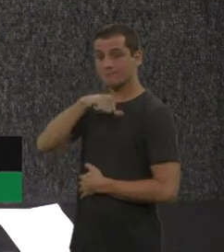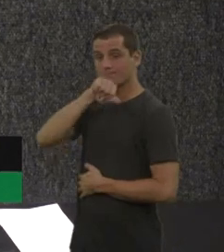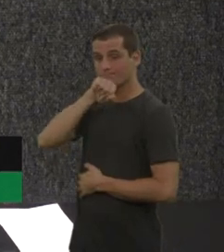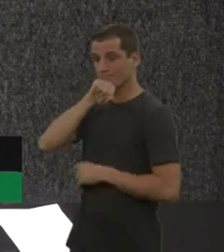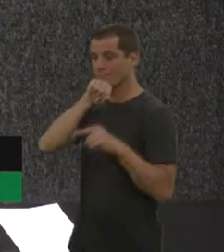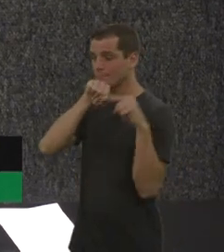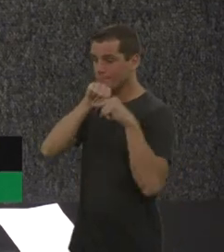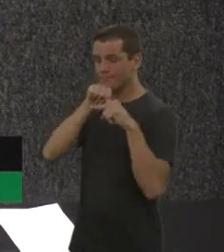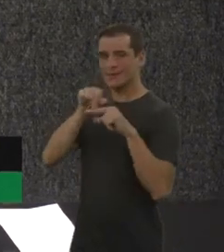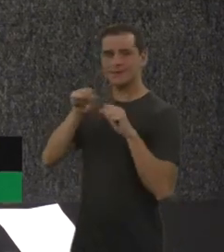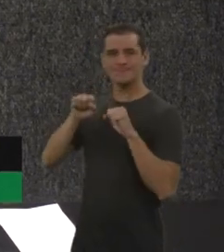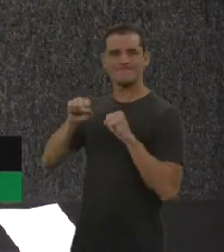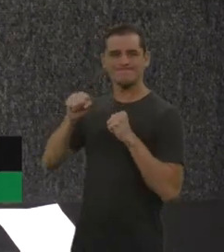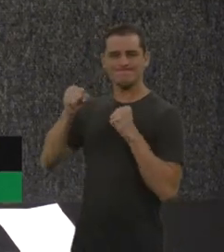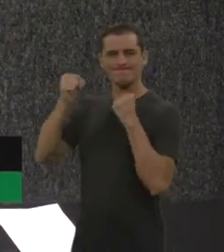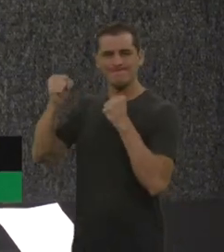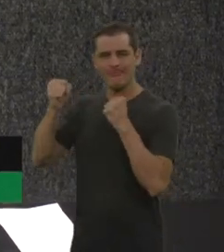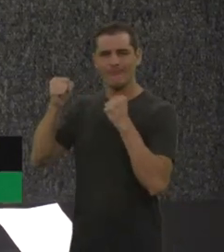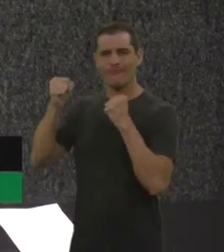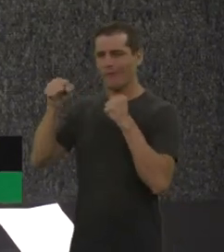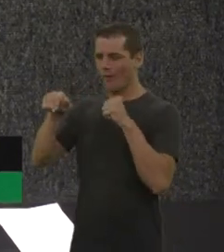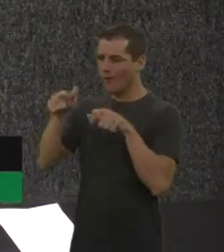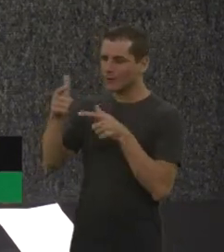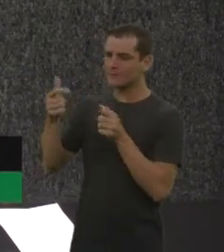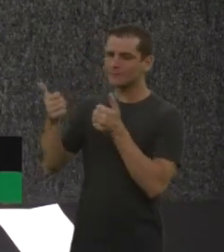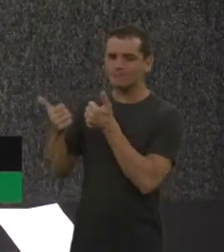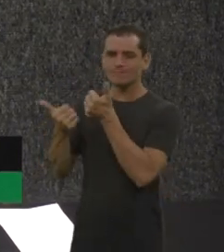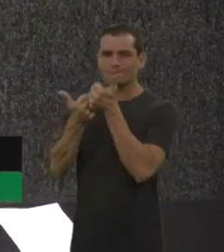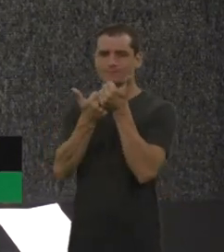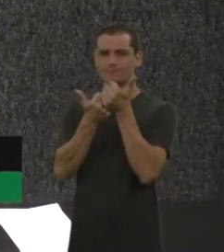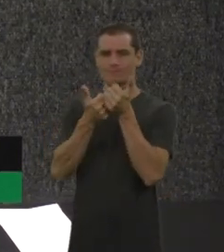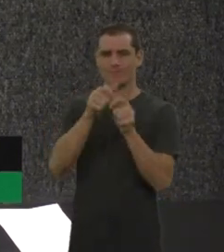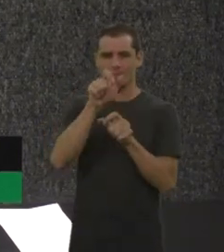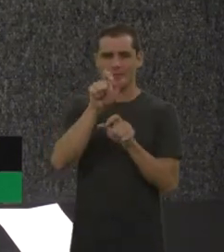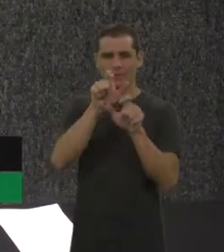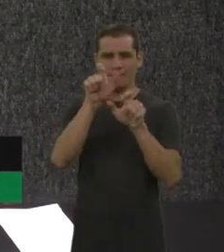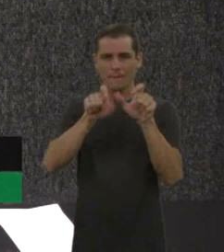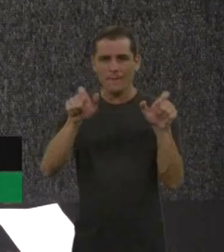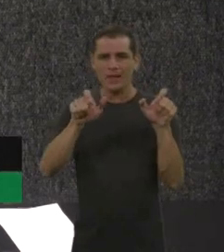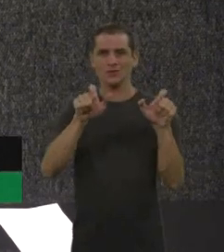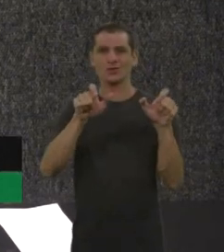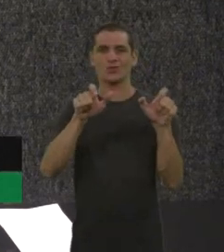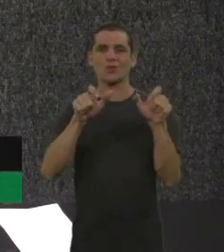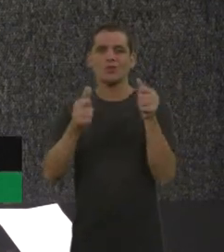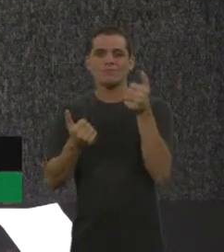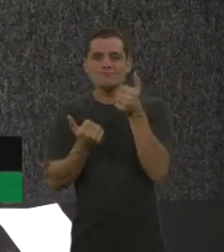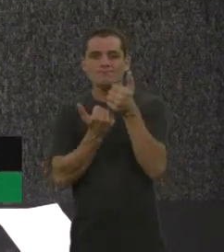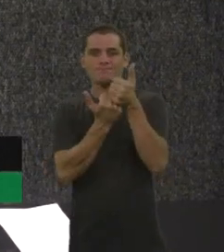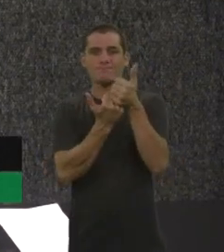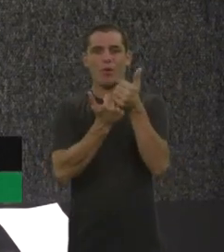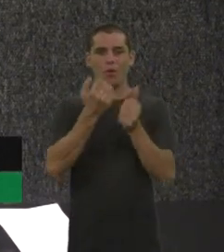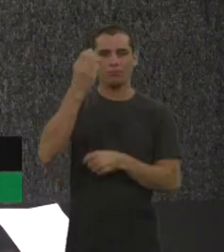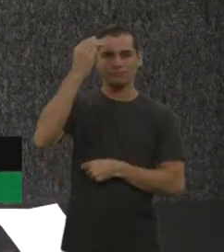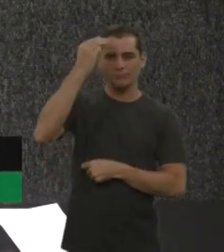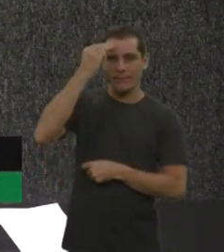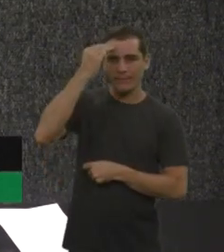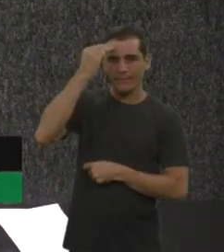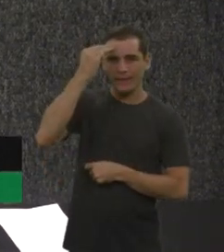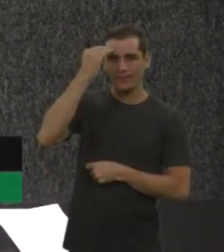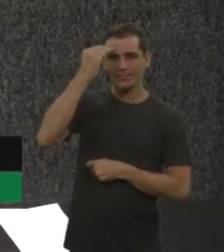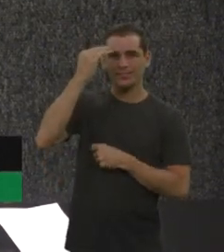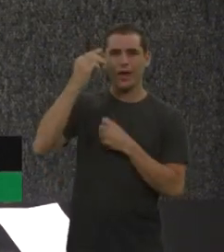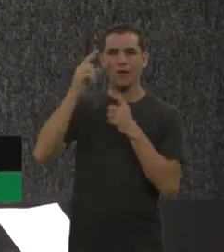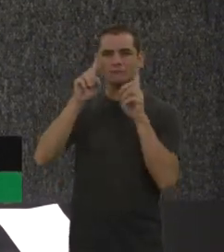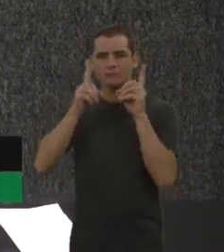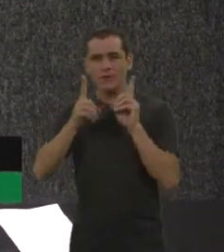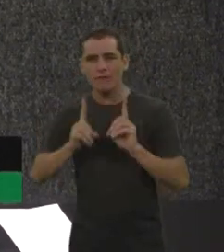uma guerreira, no caso das pessoas com deficiência mental, né, e a gente sabe o valor que essas pessoas têm e que se